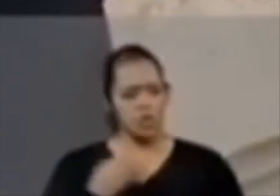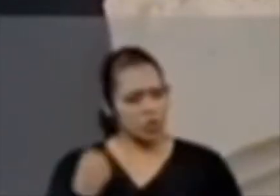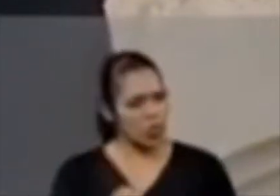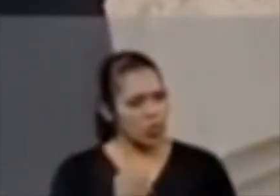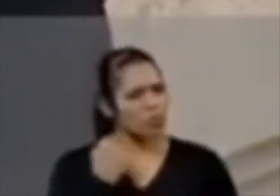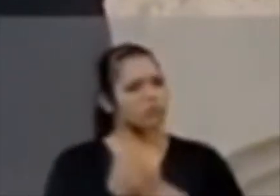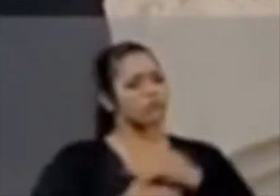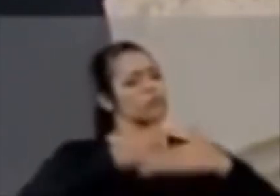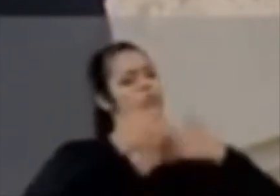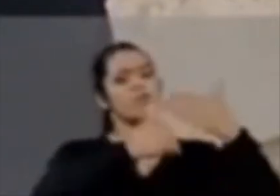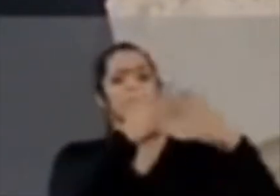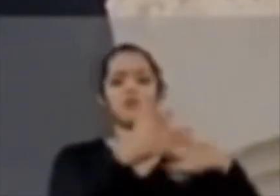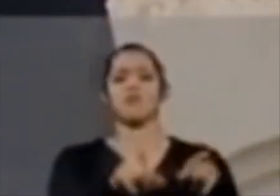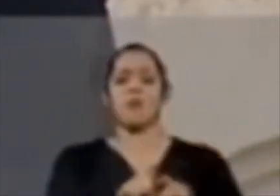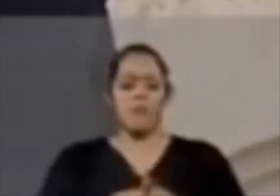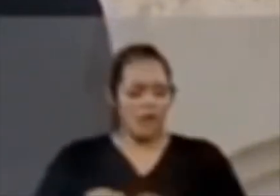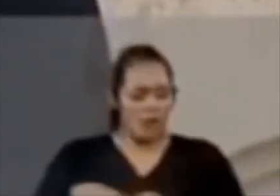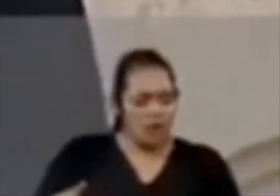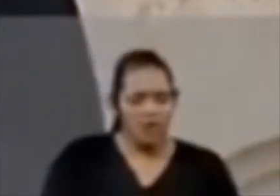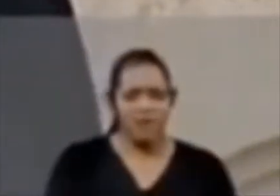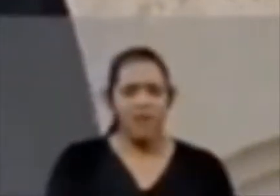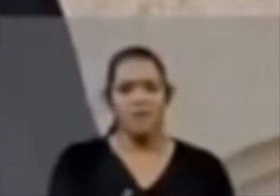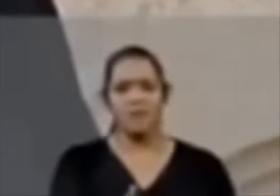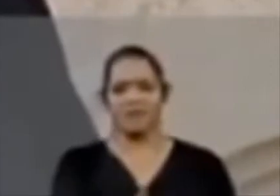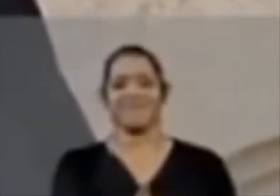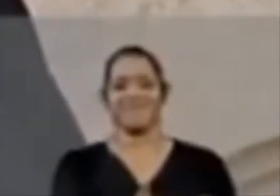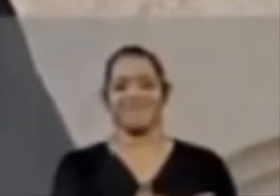construtores do caminho